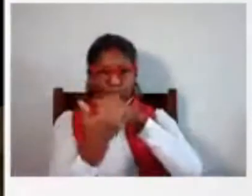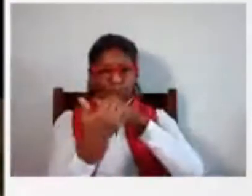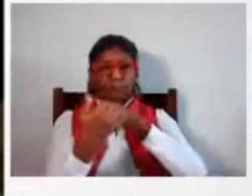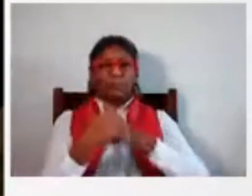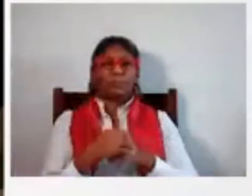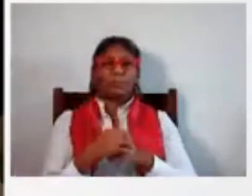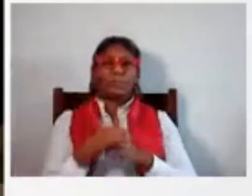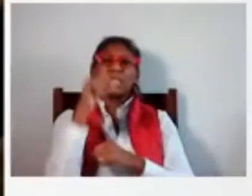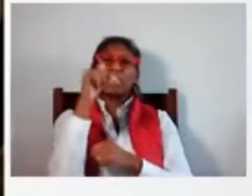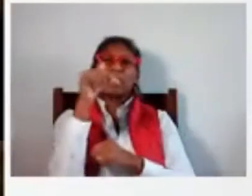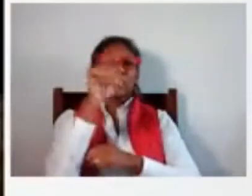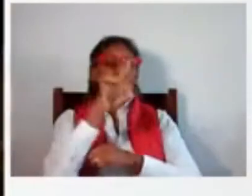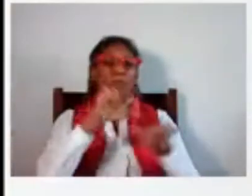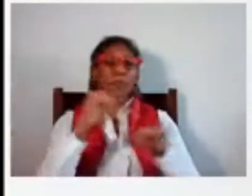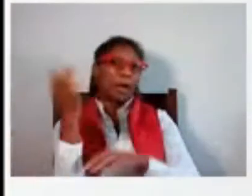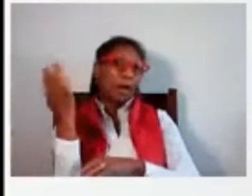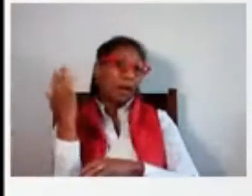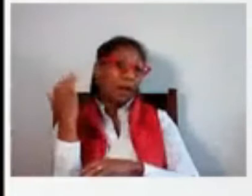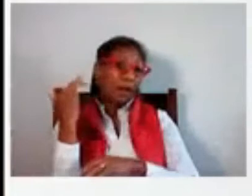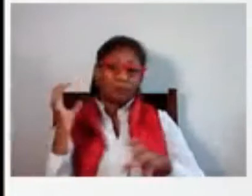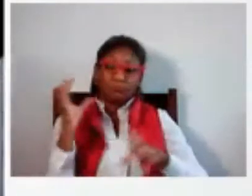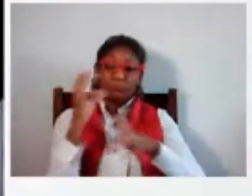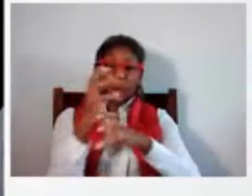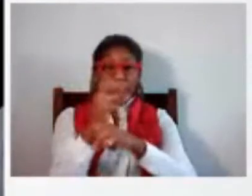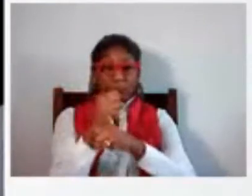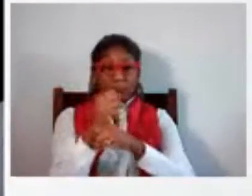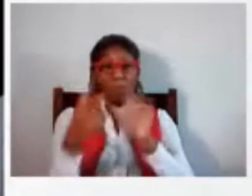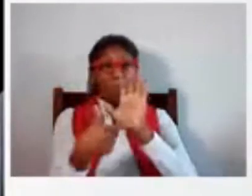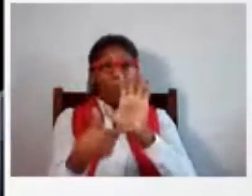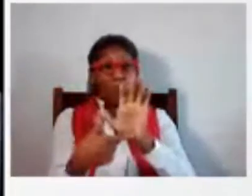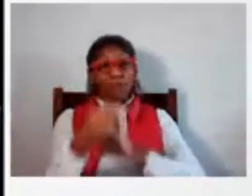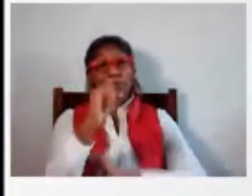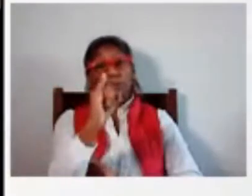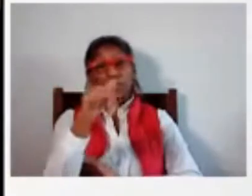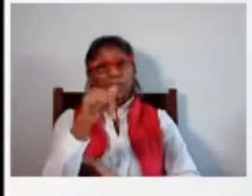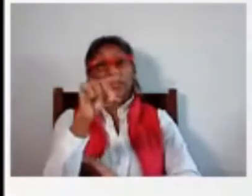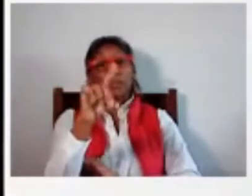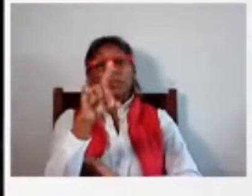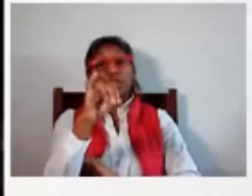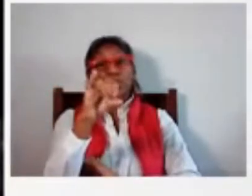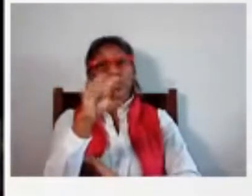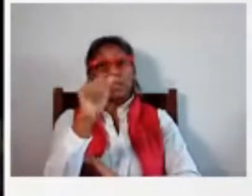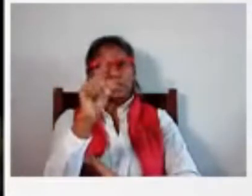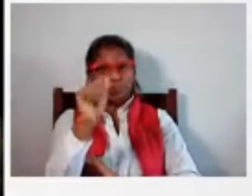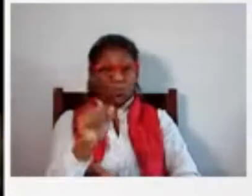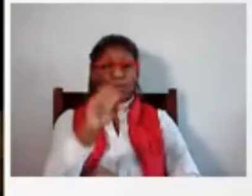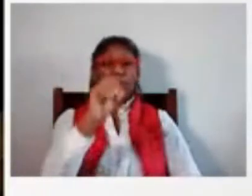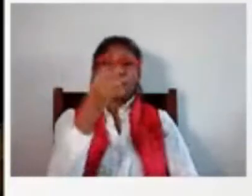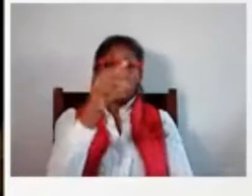nos últimos 7 dias por 100 mil habitantes, é o mesmo indicador esse, só que agora, proporcionalmente à população, era 3,08,